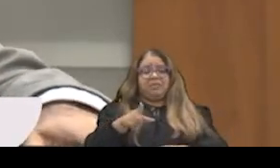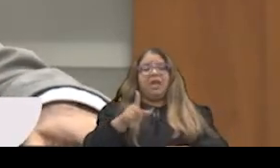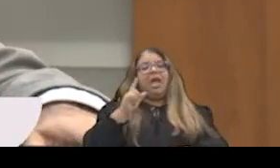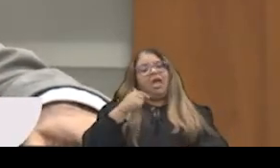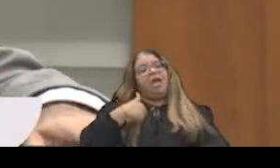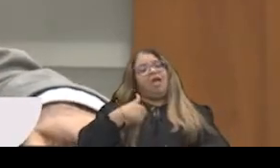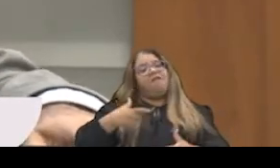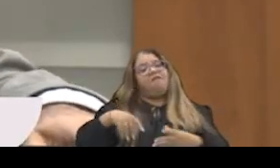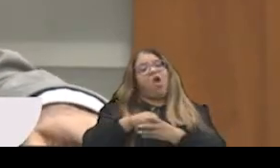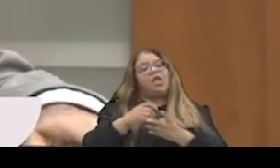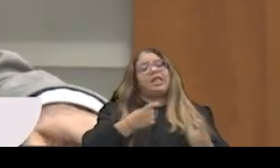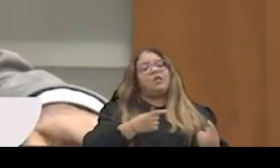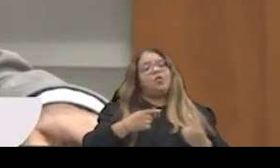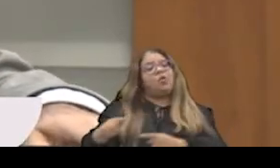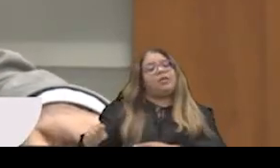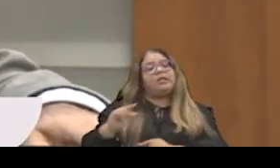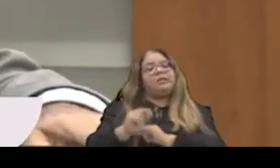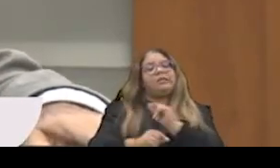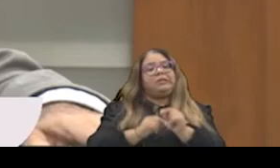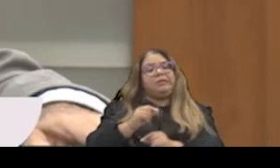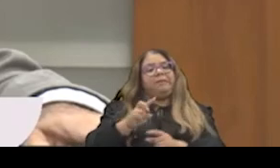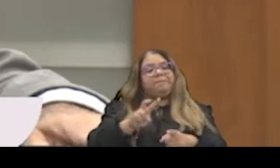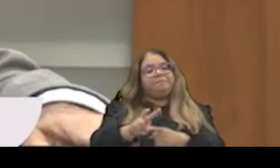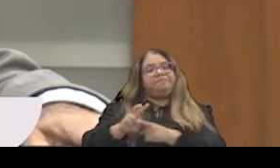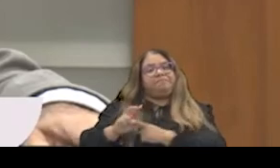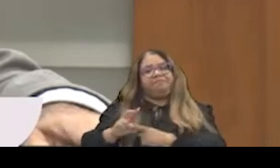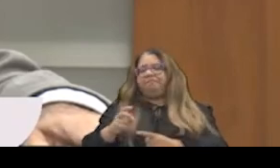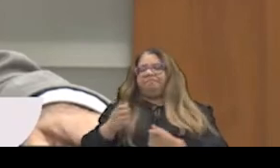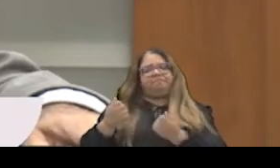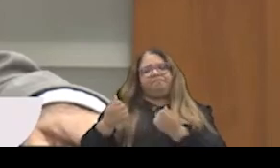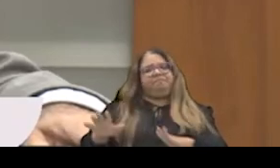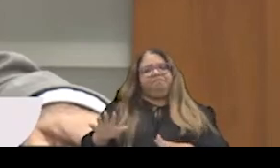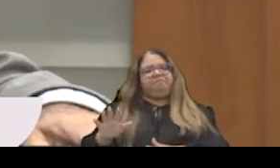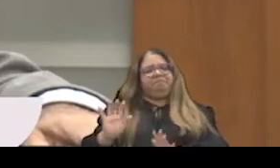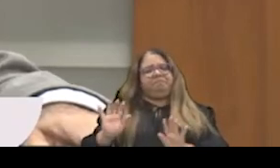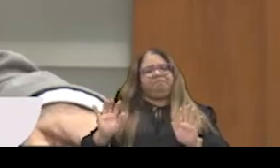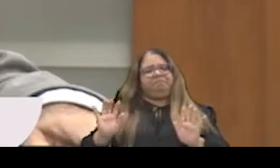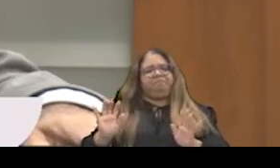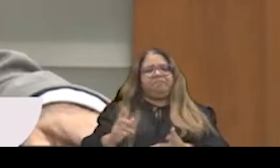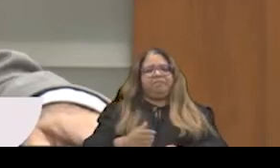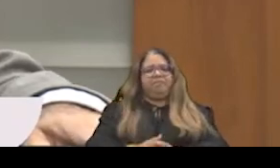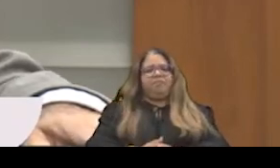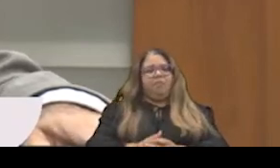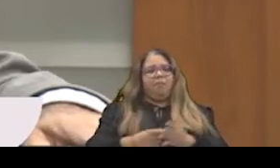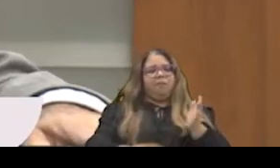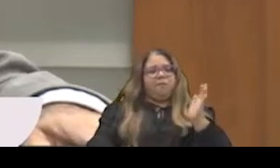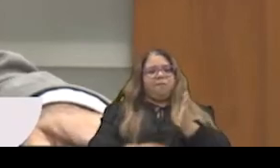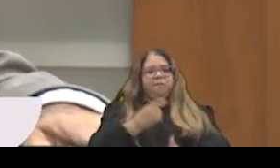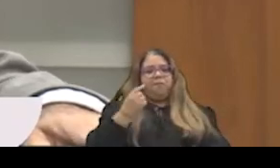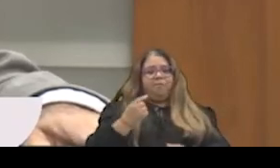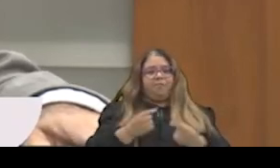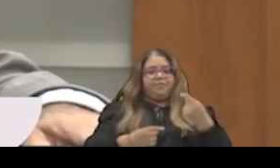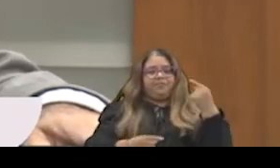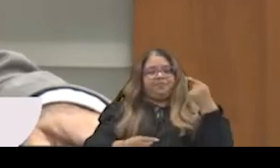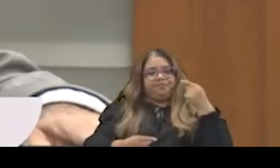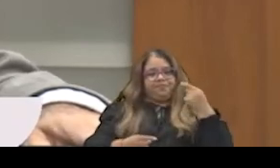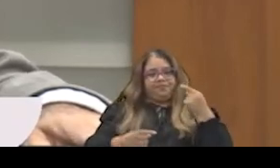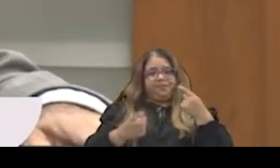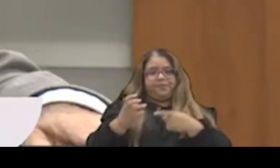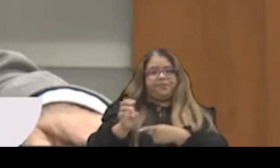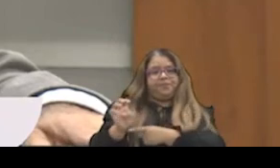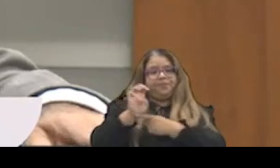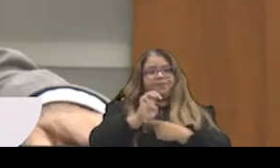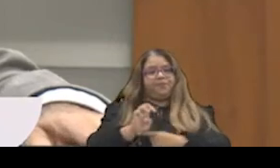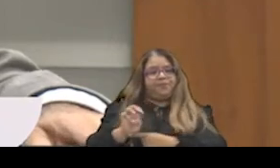o meu voto contrário a aprovação dessa autorização primeiro o estado hoje